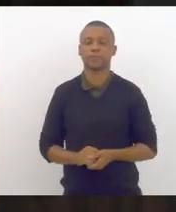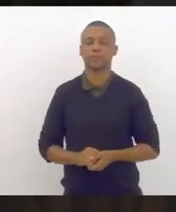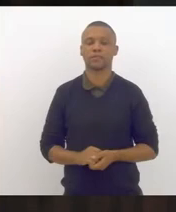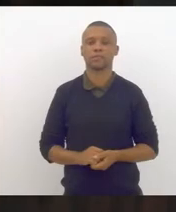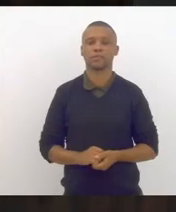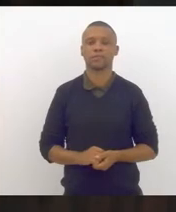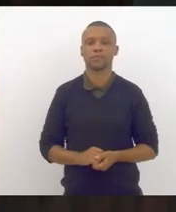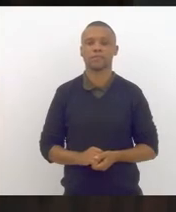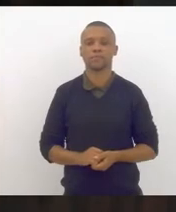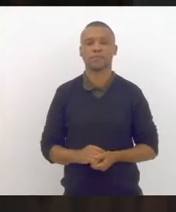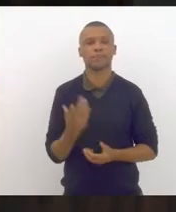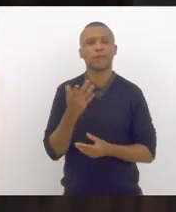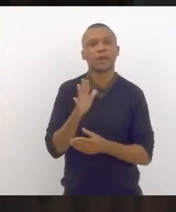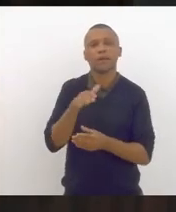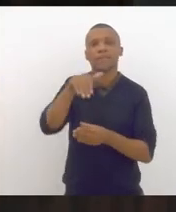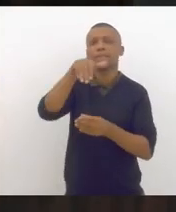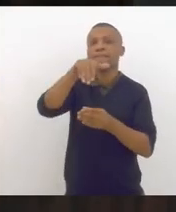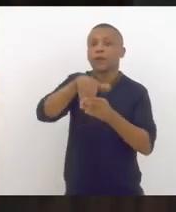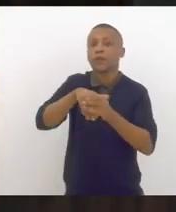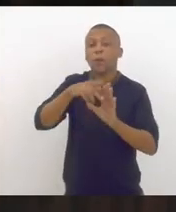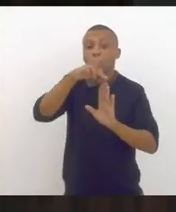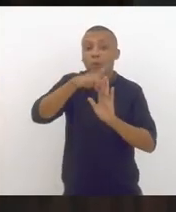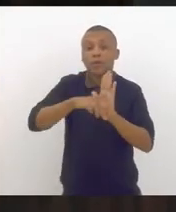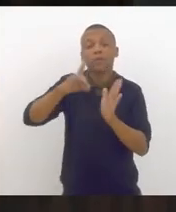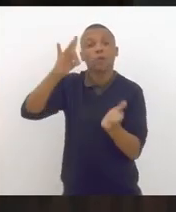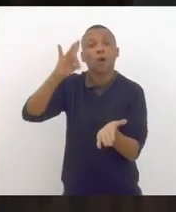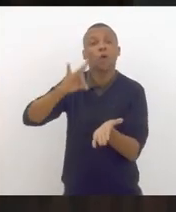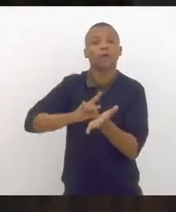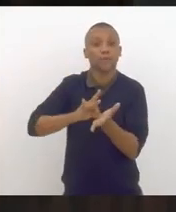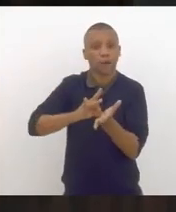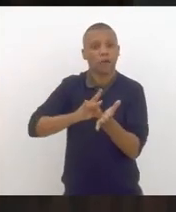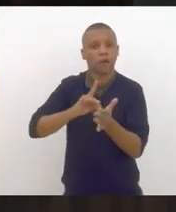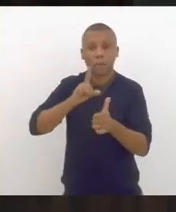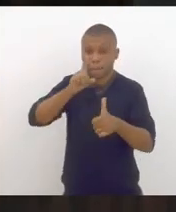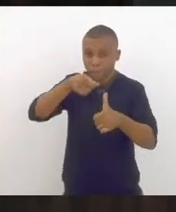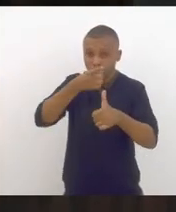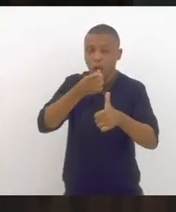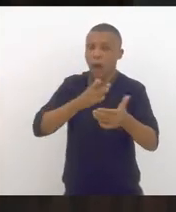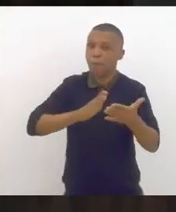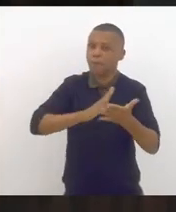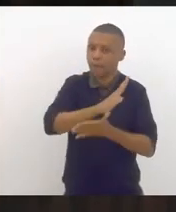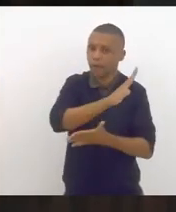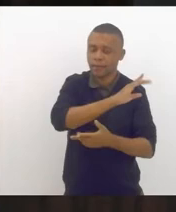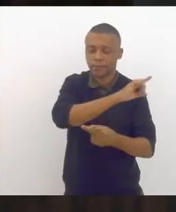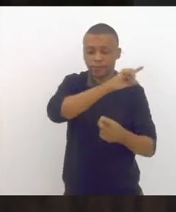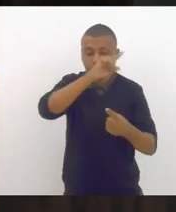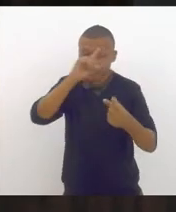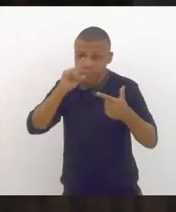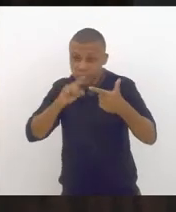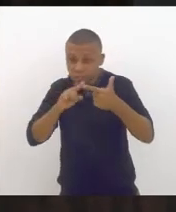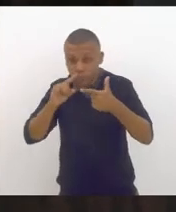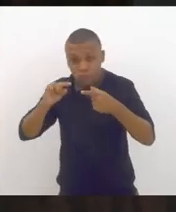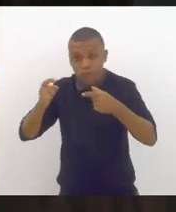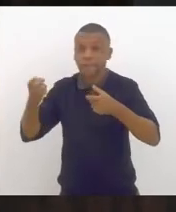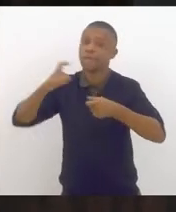Em votação, o projeto original. Aprovado em primeira, retorna em segunda discussão.